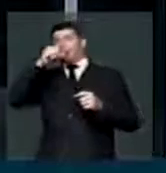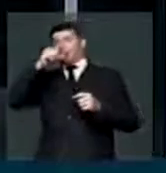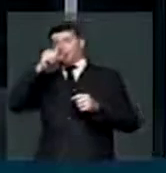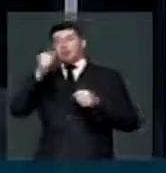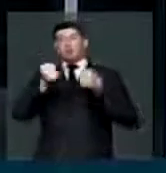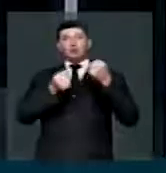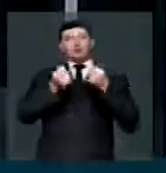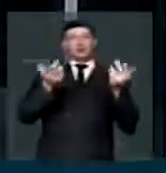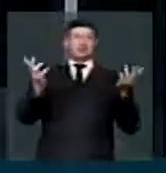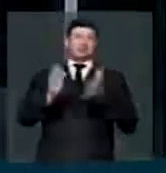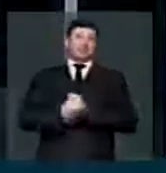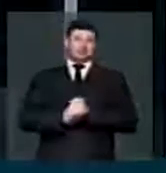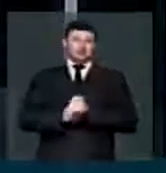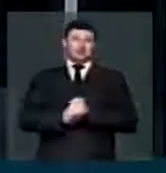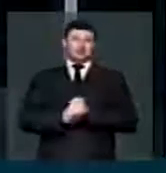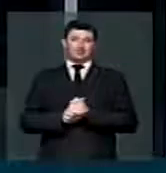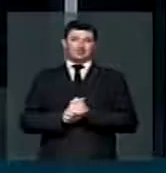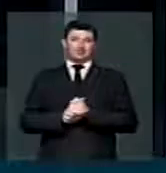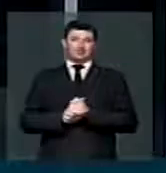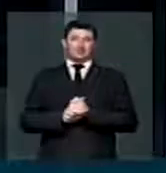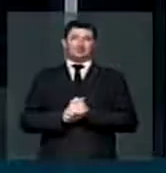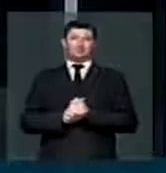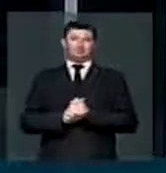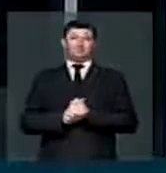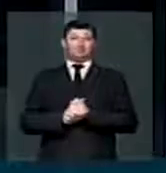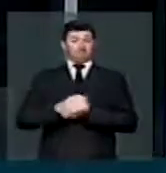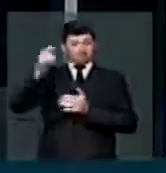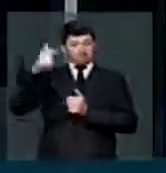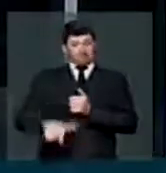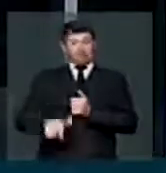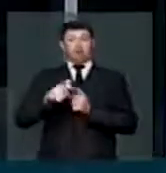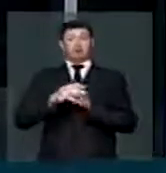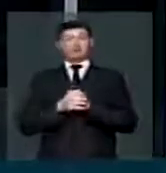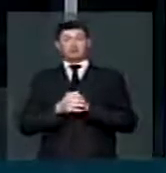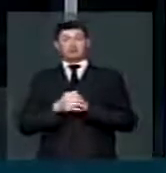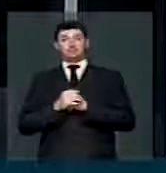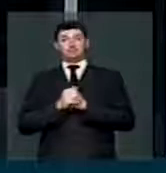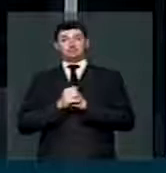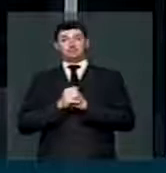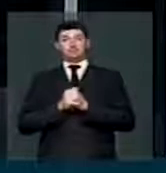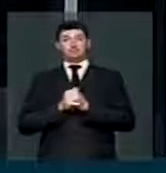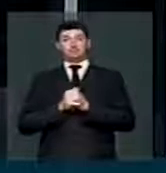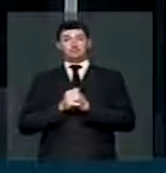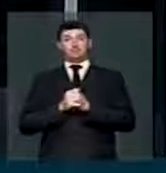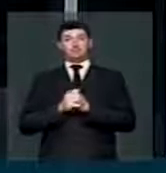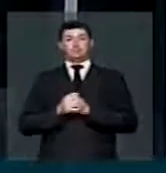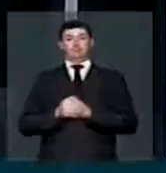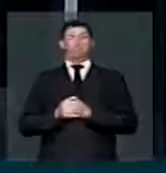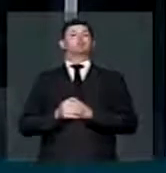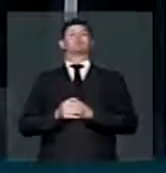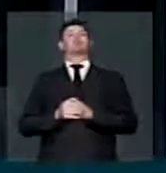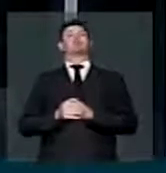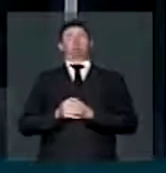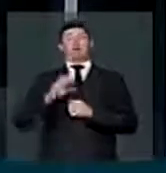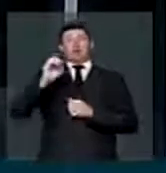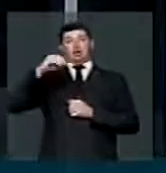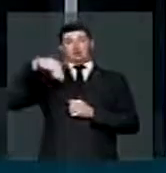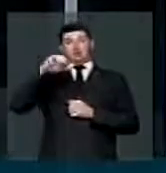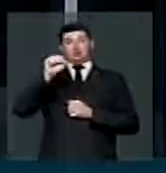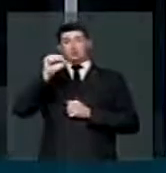do trânsito com a bebida. Mais do que isso, senhor presidente, a própria Organização Mundial da Saúde